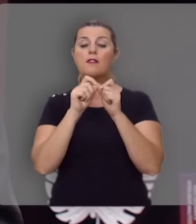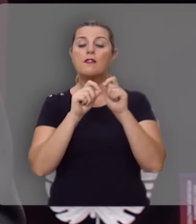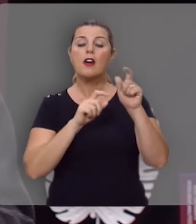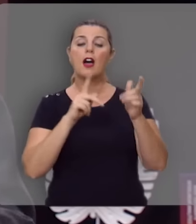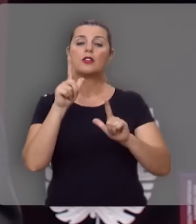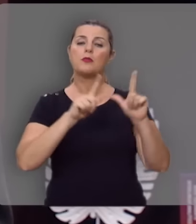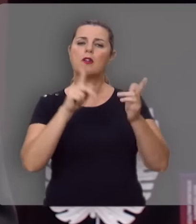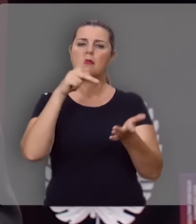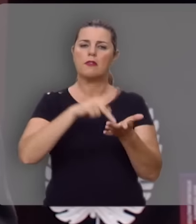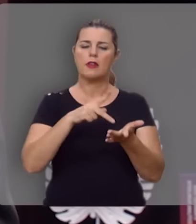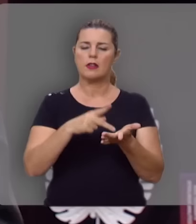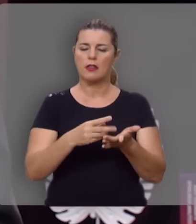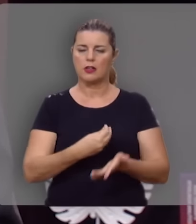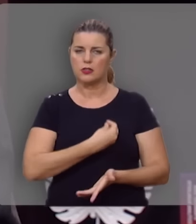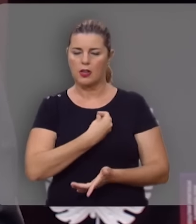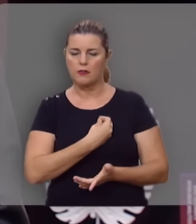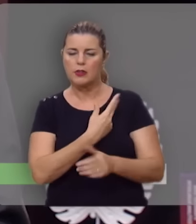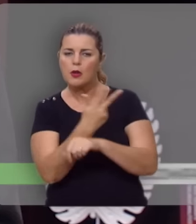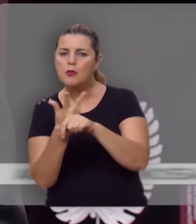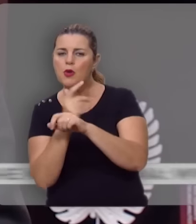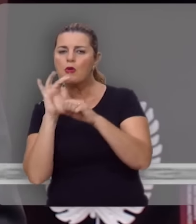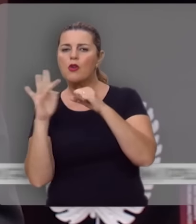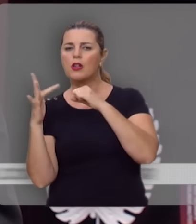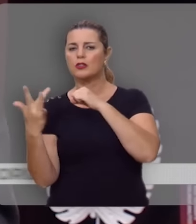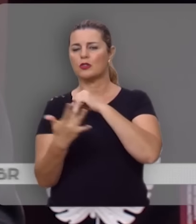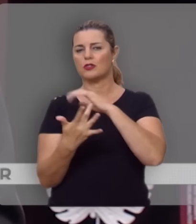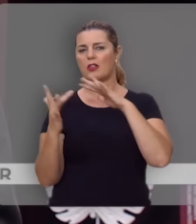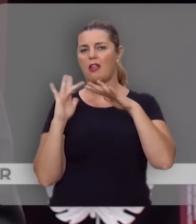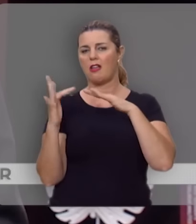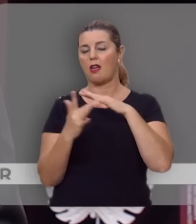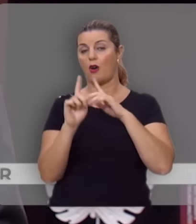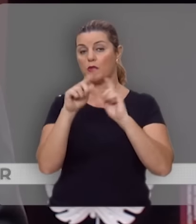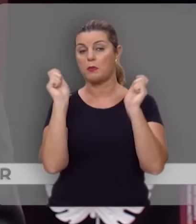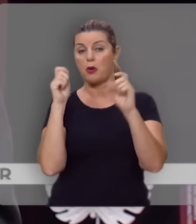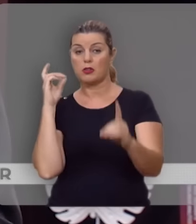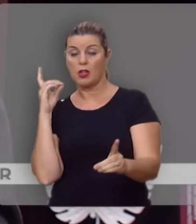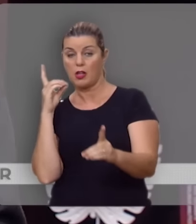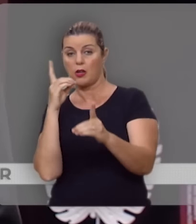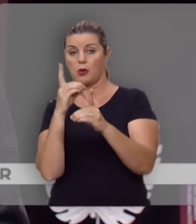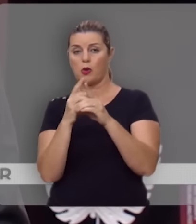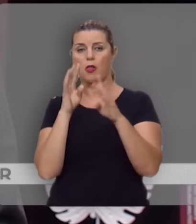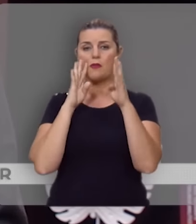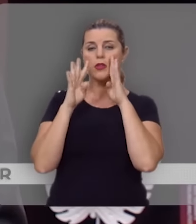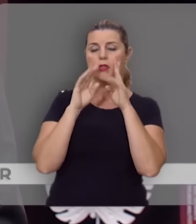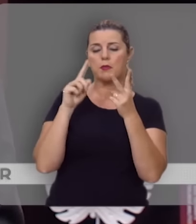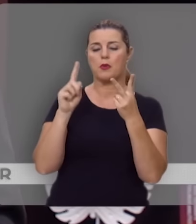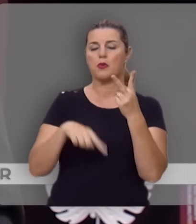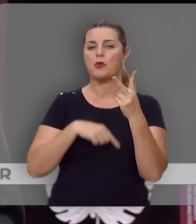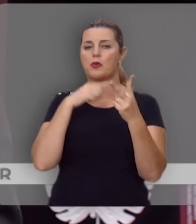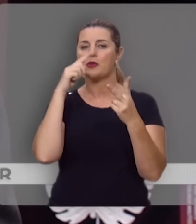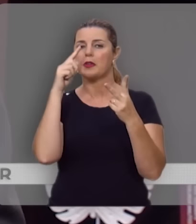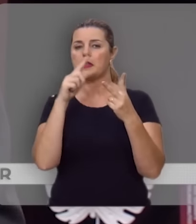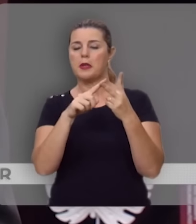e Vida, nos procure nas nossas redes sociais. Você pode nos encontrar lá no